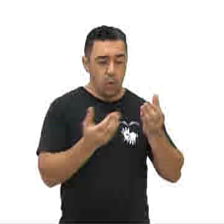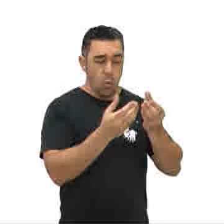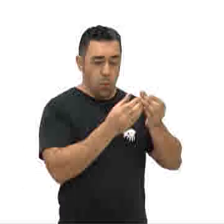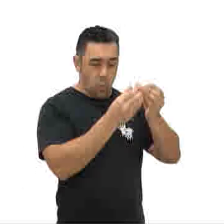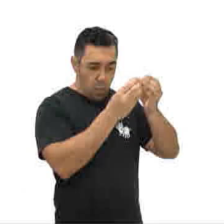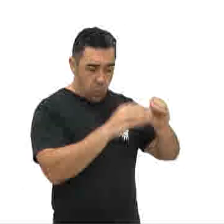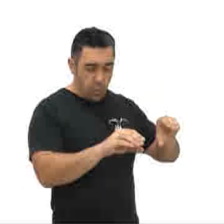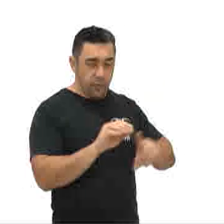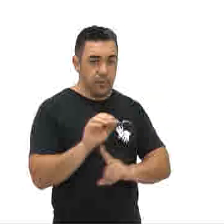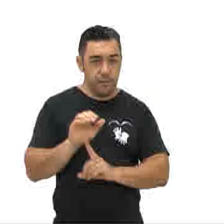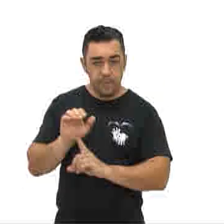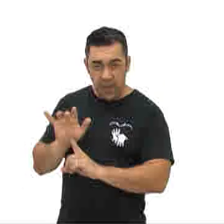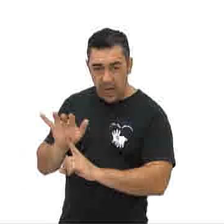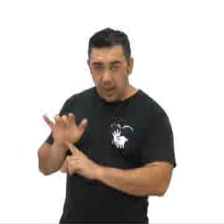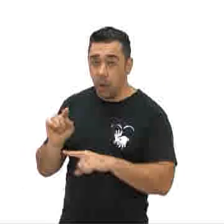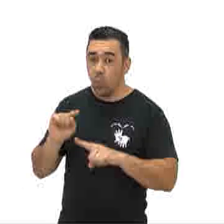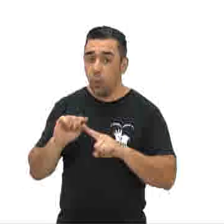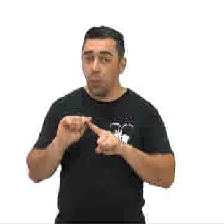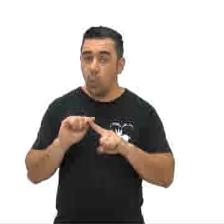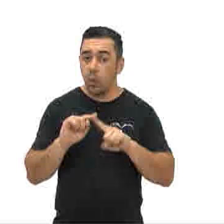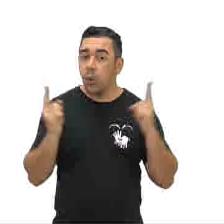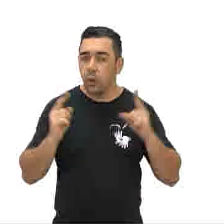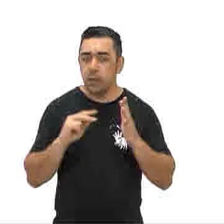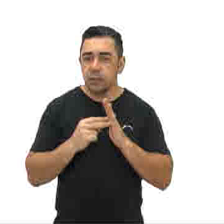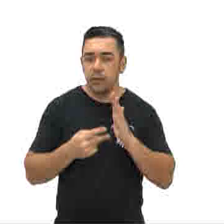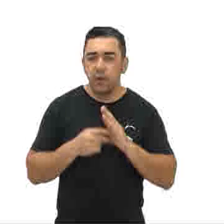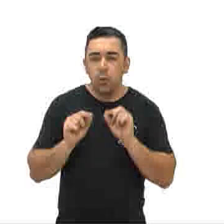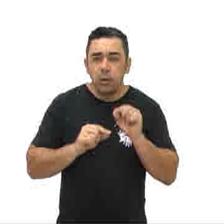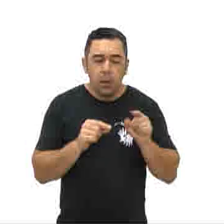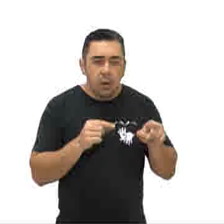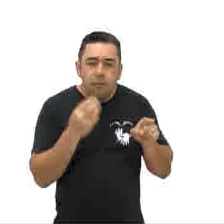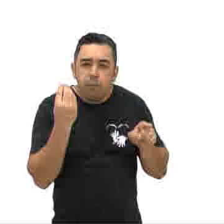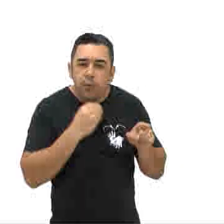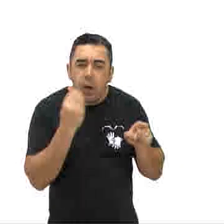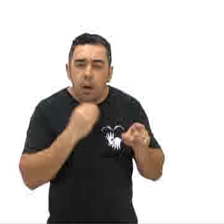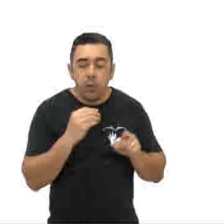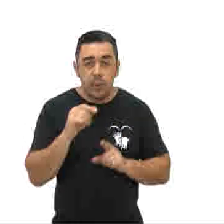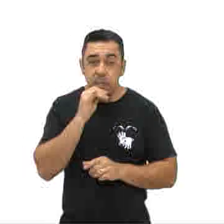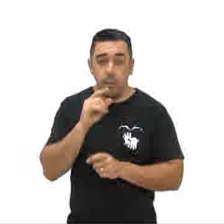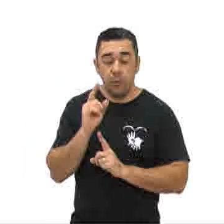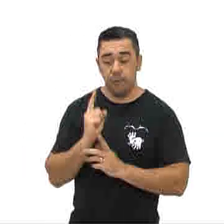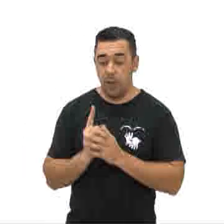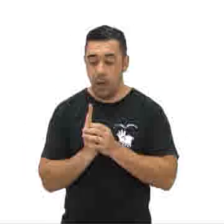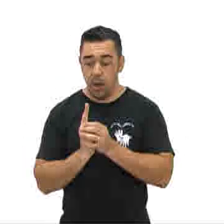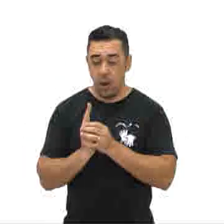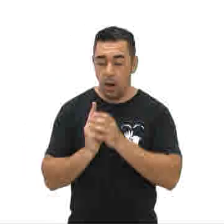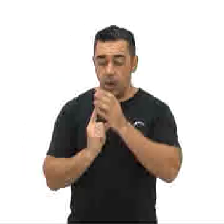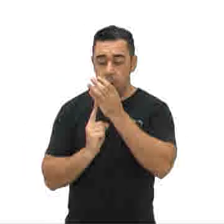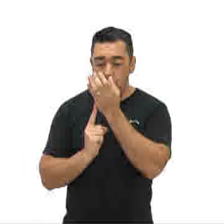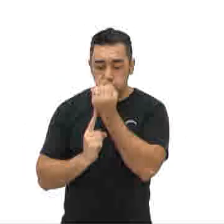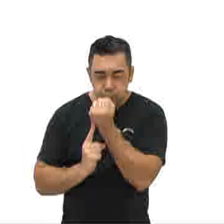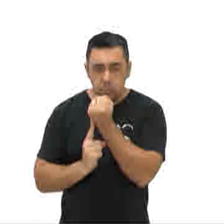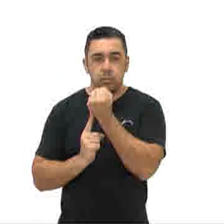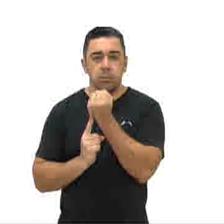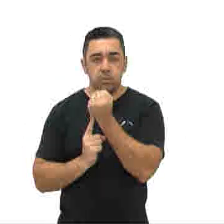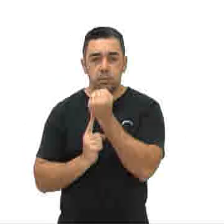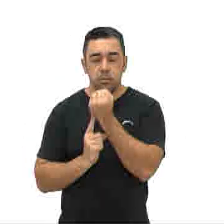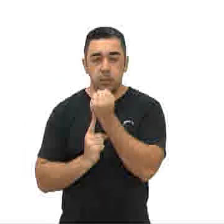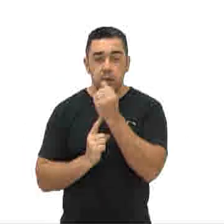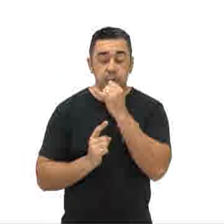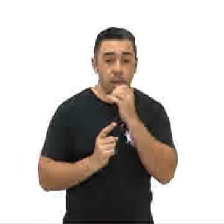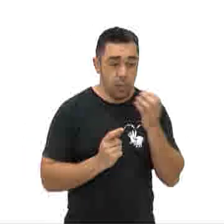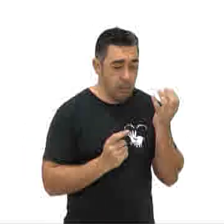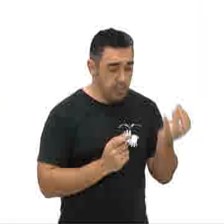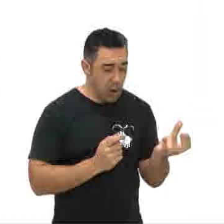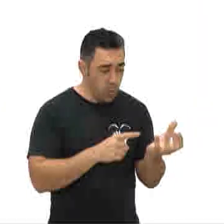ovo e a vela, o texto insinua a fragilidade de ambos e o cuidado de quem os carrega. Quem tem na mão o